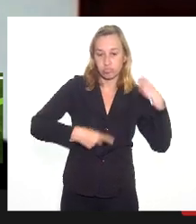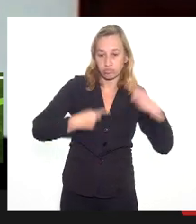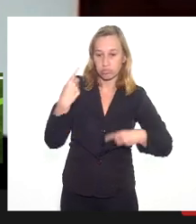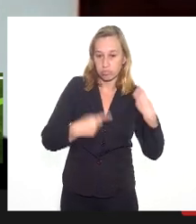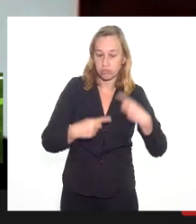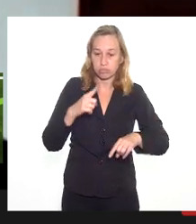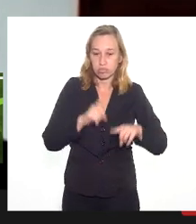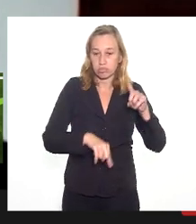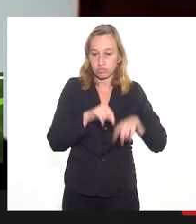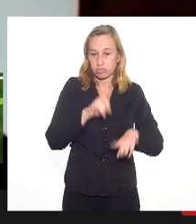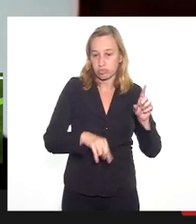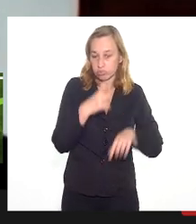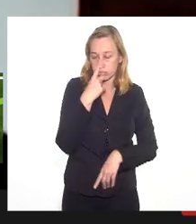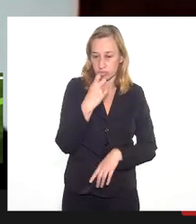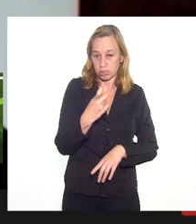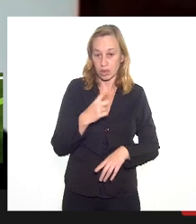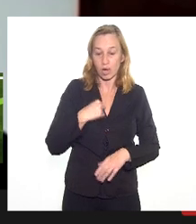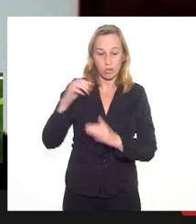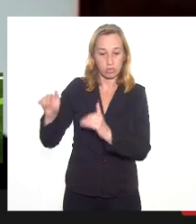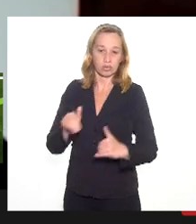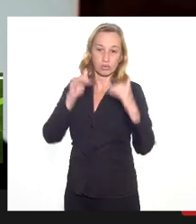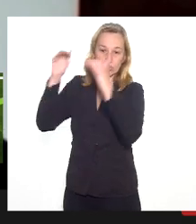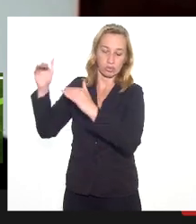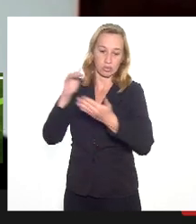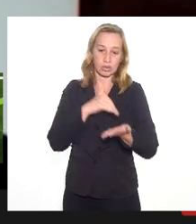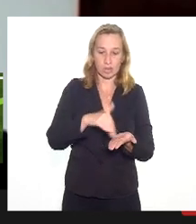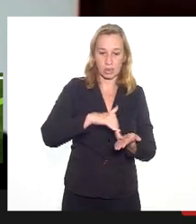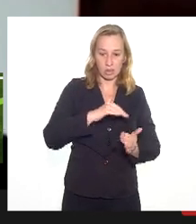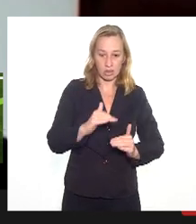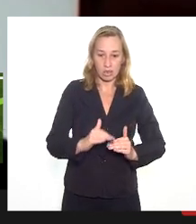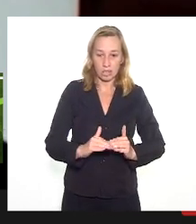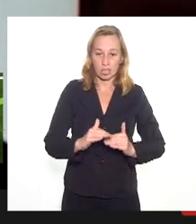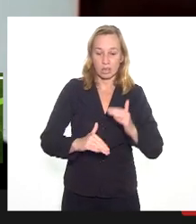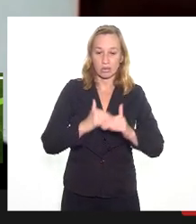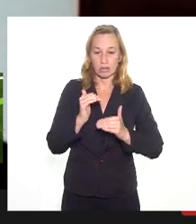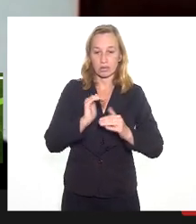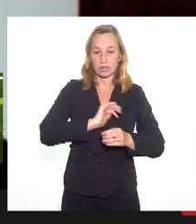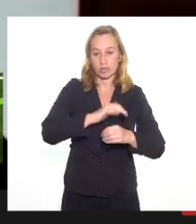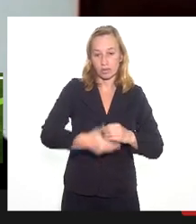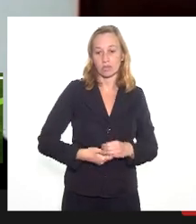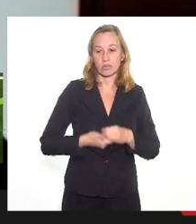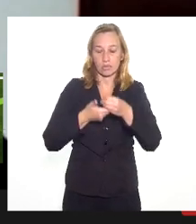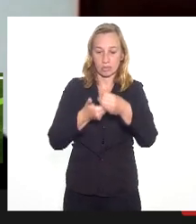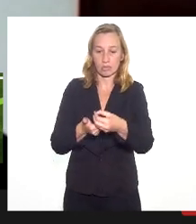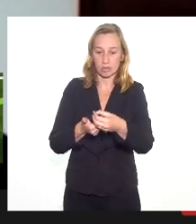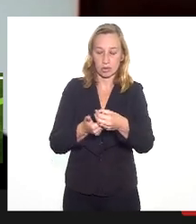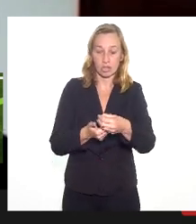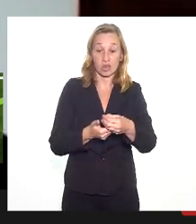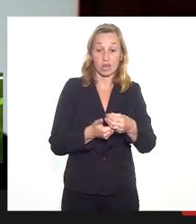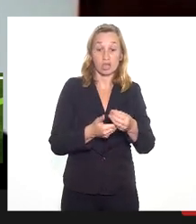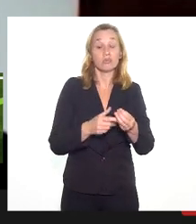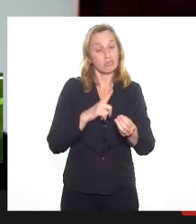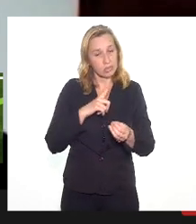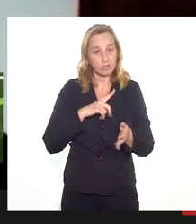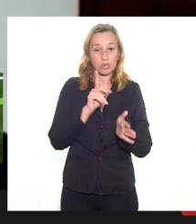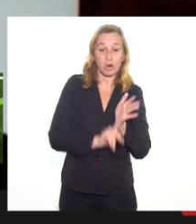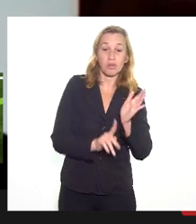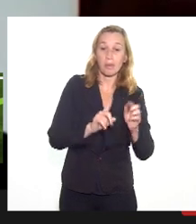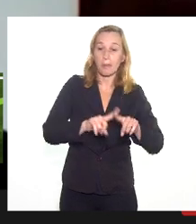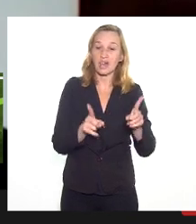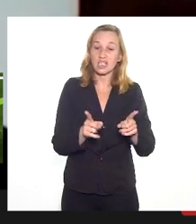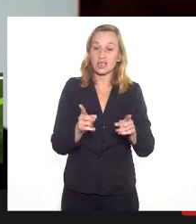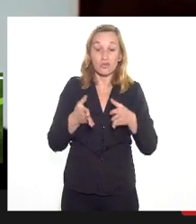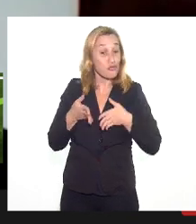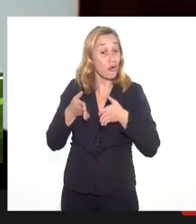resíduos. Eu, como superintendente de sustentabilidade, nós temos projetos, mas nenhuma política voltada